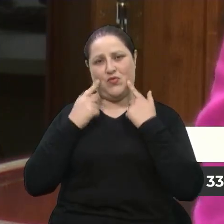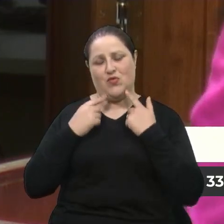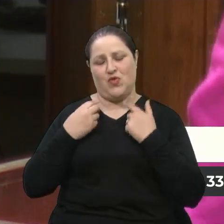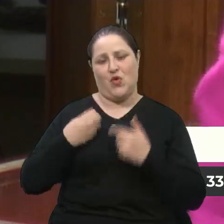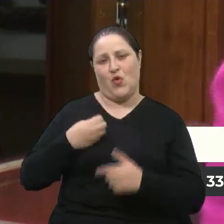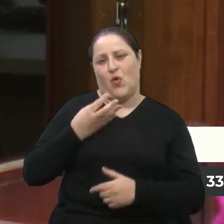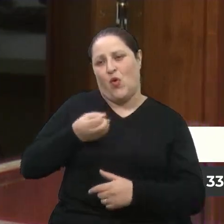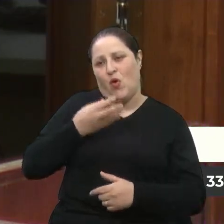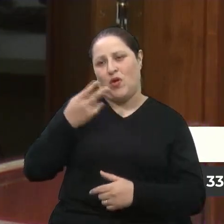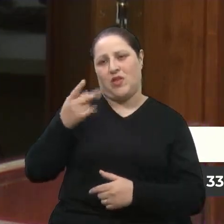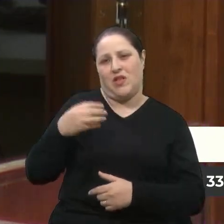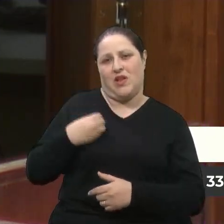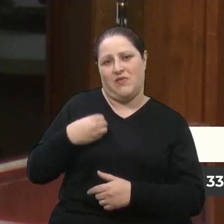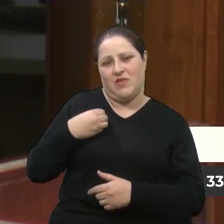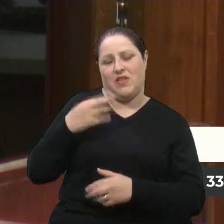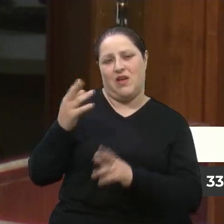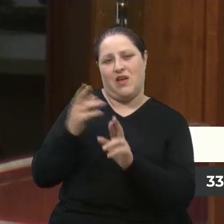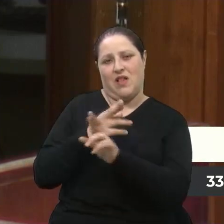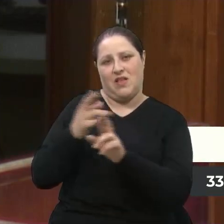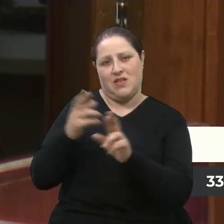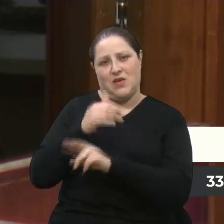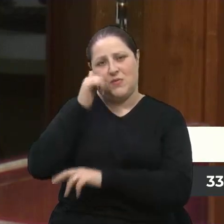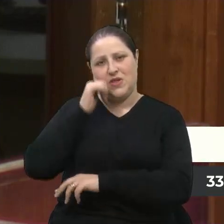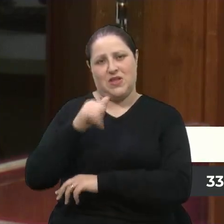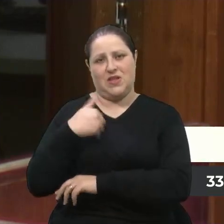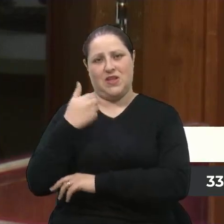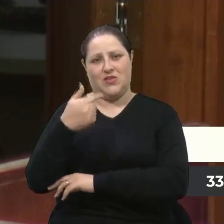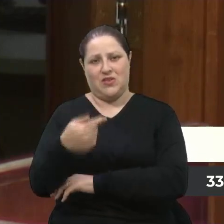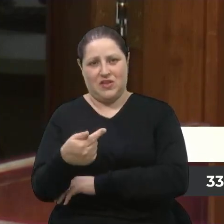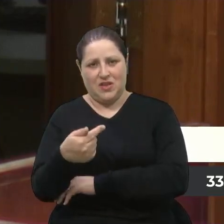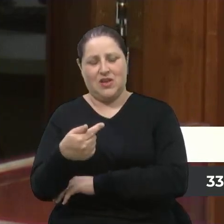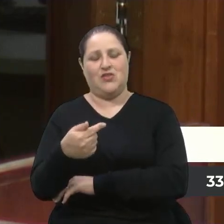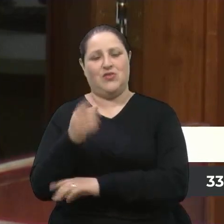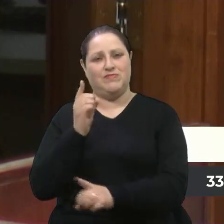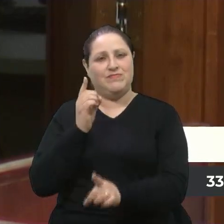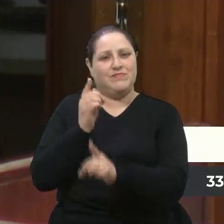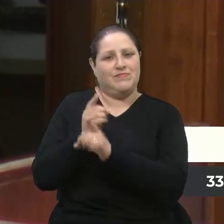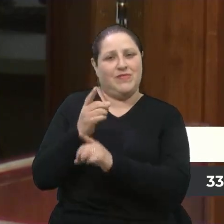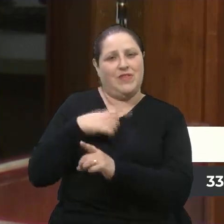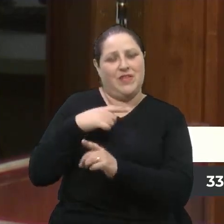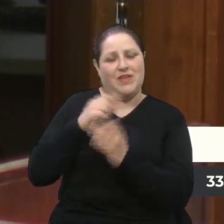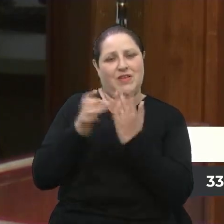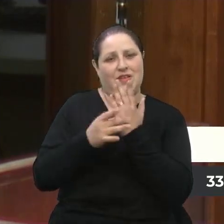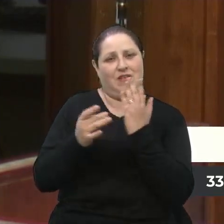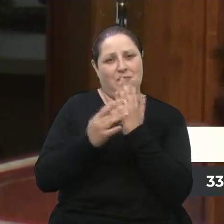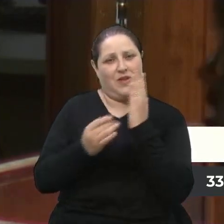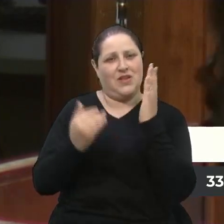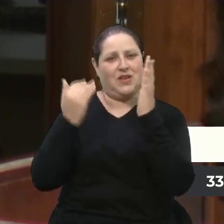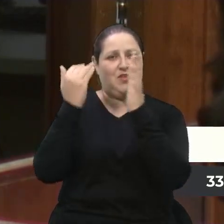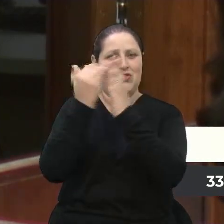da vida e dessa relação como uma menina de 7 anos, identificada com altas habilidades.